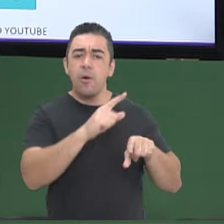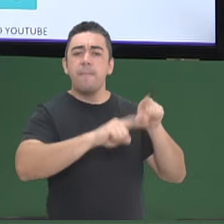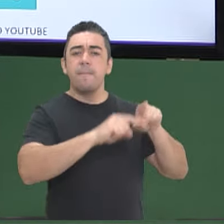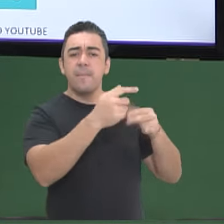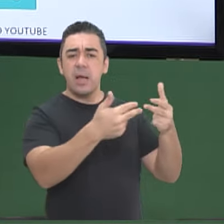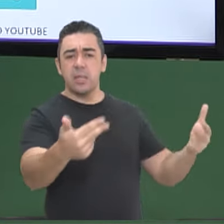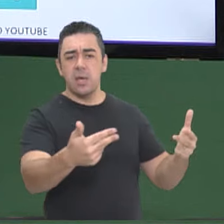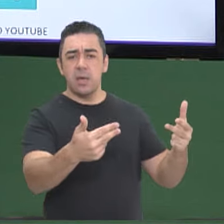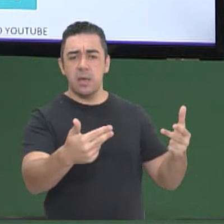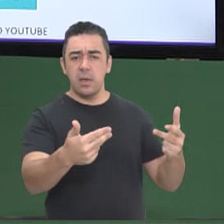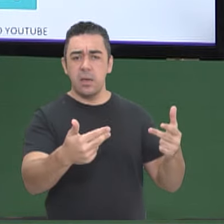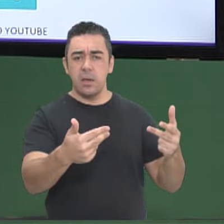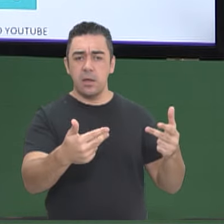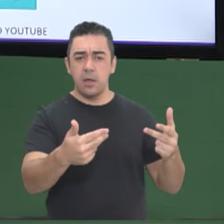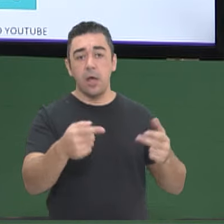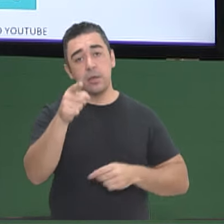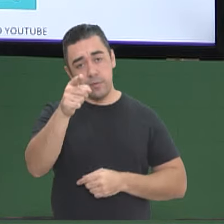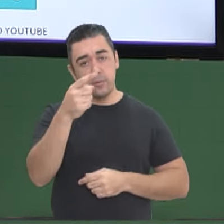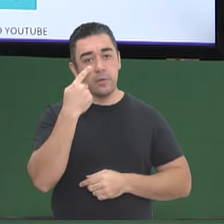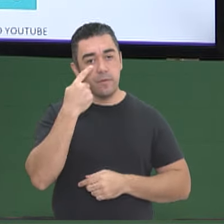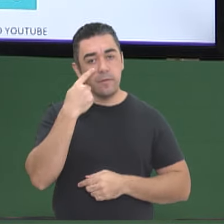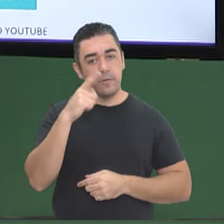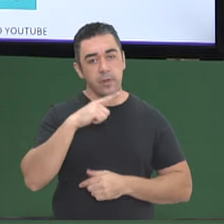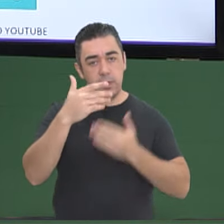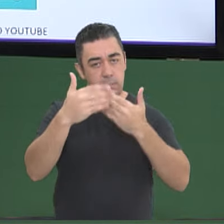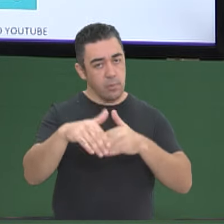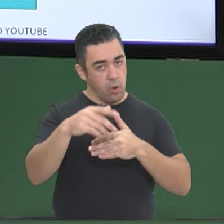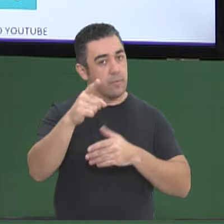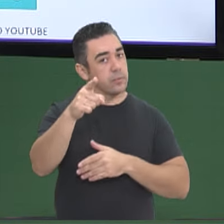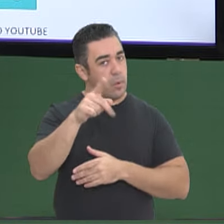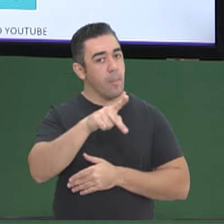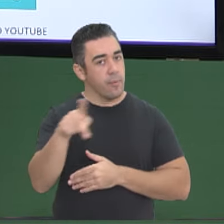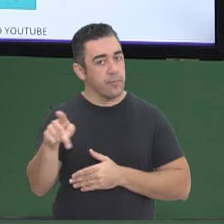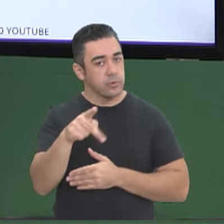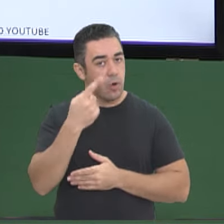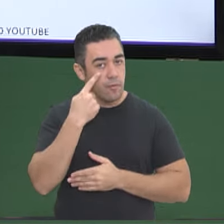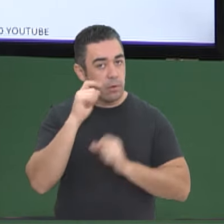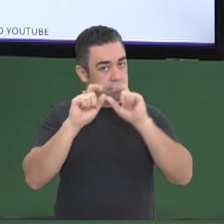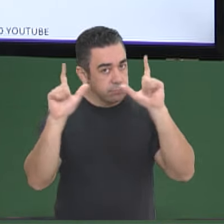serão provavelmente avaliadas pelo professor de vocês, então fiquem ligados.